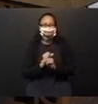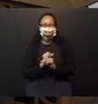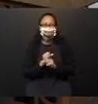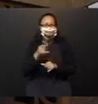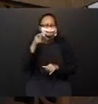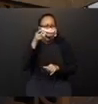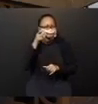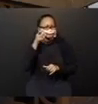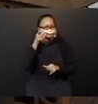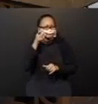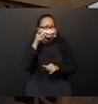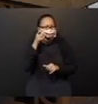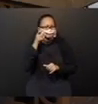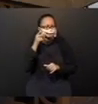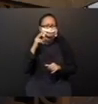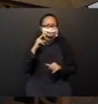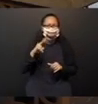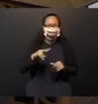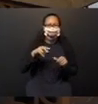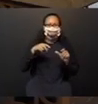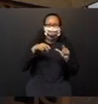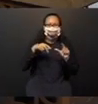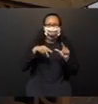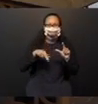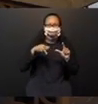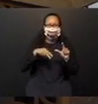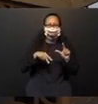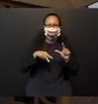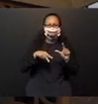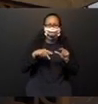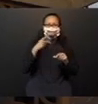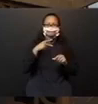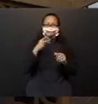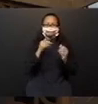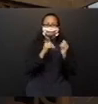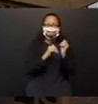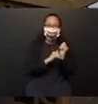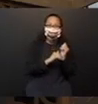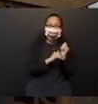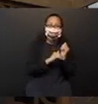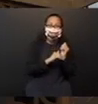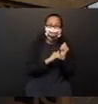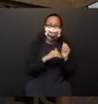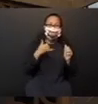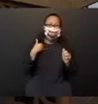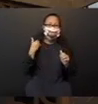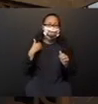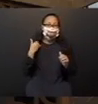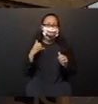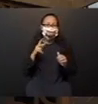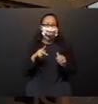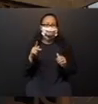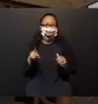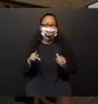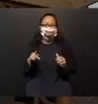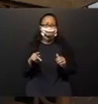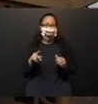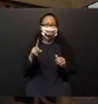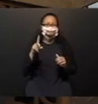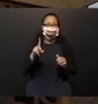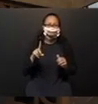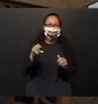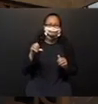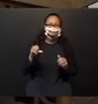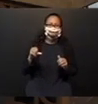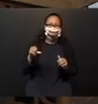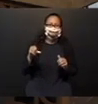ver os desenhos? Gente, contar um segredo para vocês aqui, tá? Que vai entregar a idade da professora agora. Em 1970 e